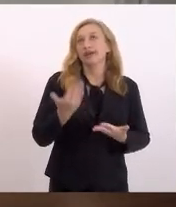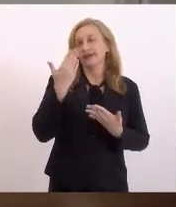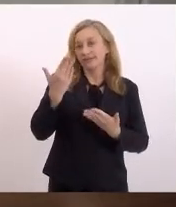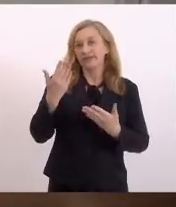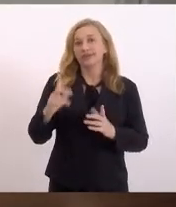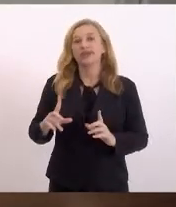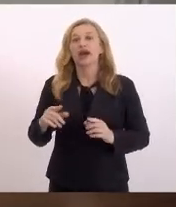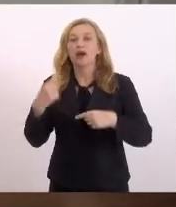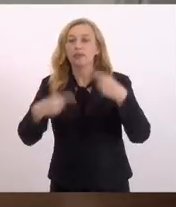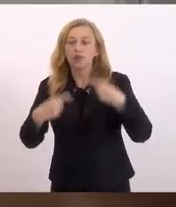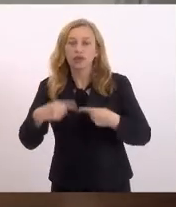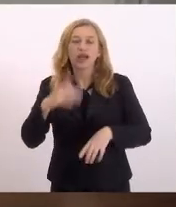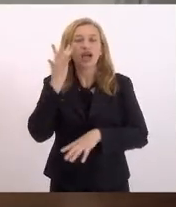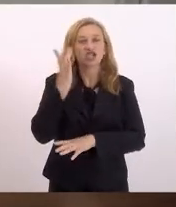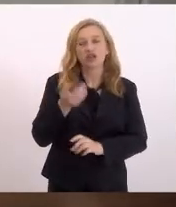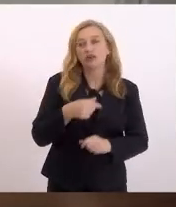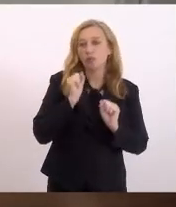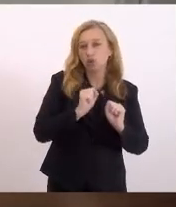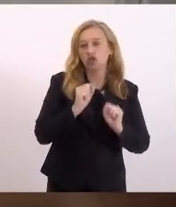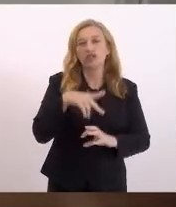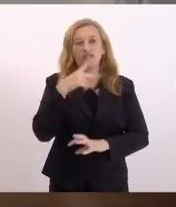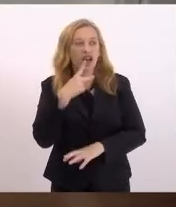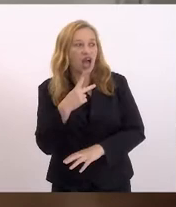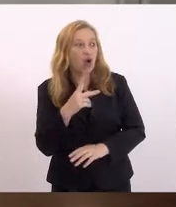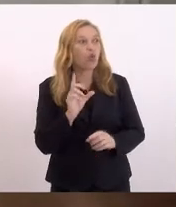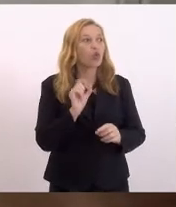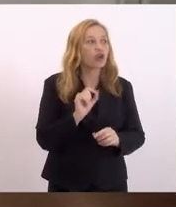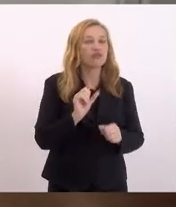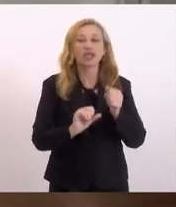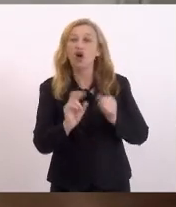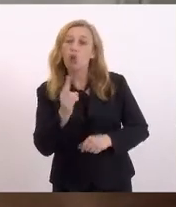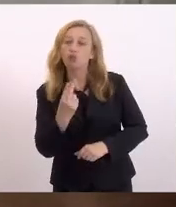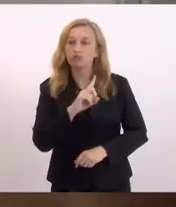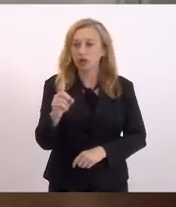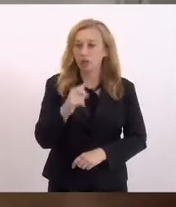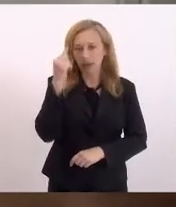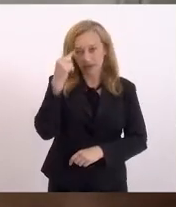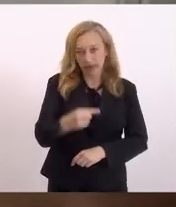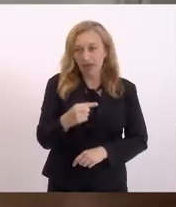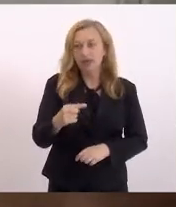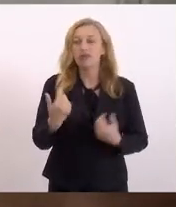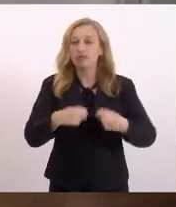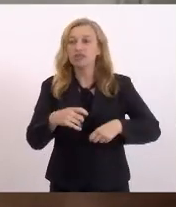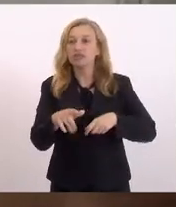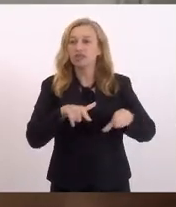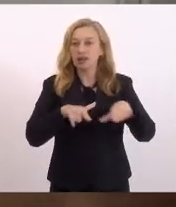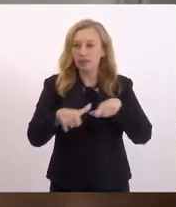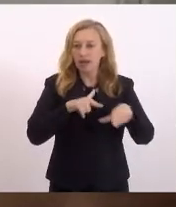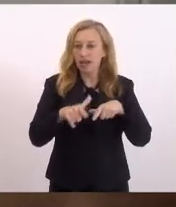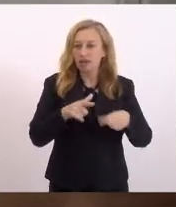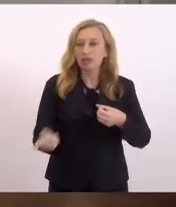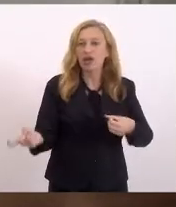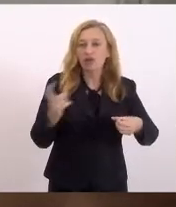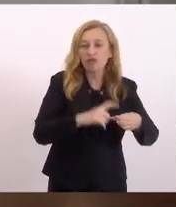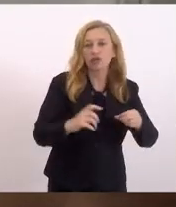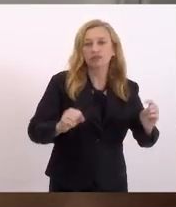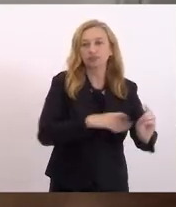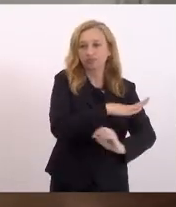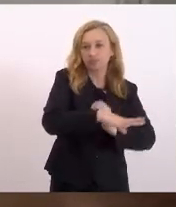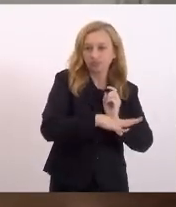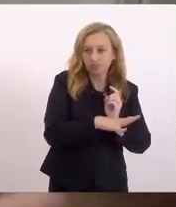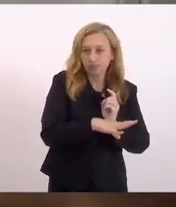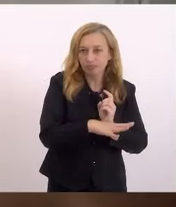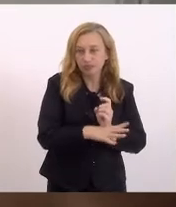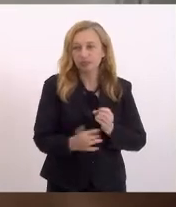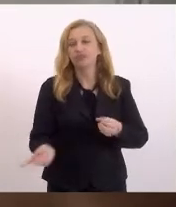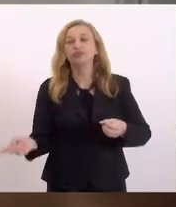que achavam que podia dizer o que, que as pessoas deveriam ou não fazer. Então, agora a gente precisa trabalhar pela retomada da nossa sociedade, pela